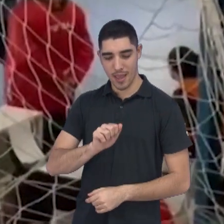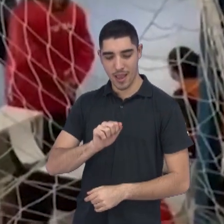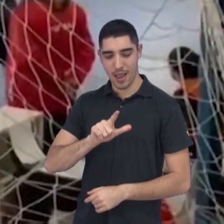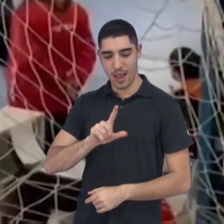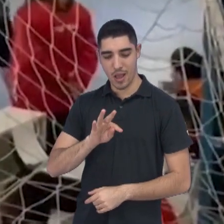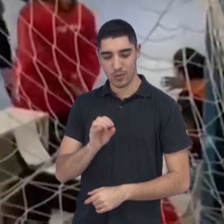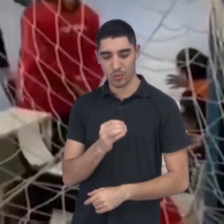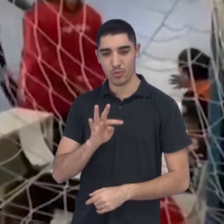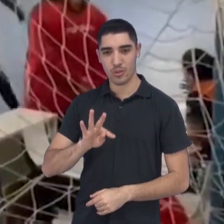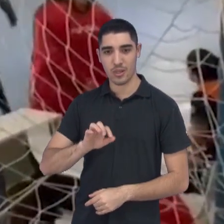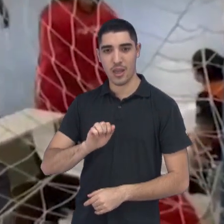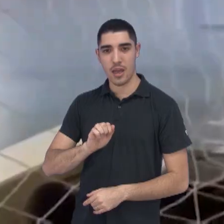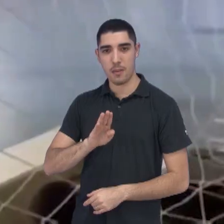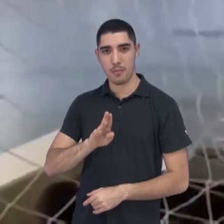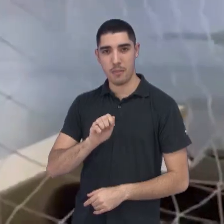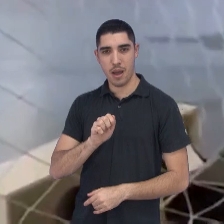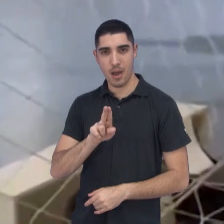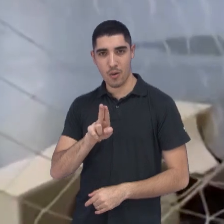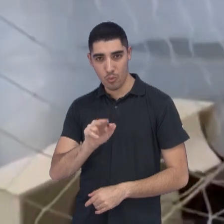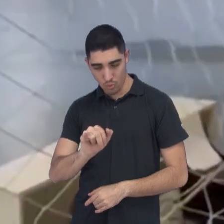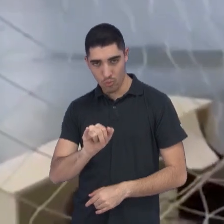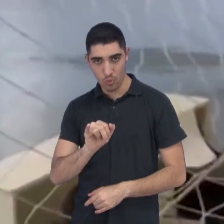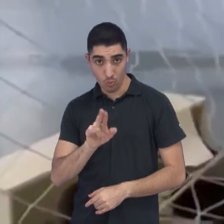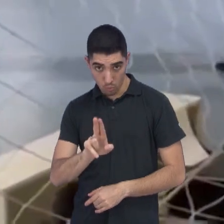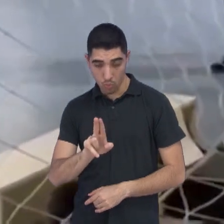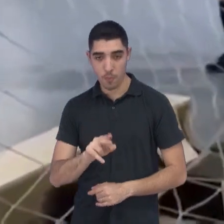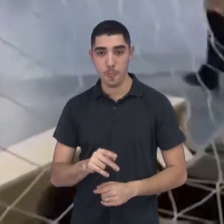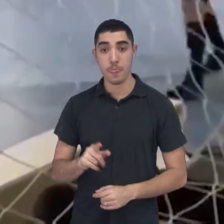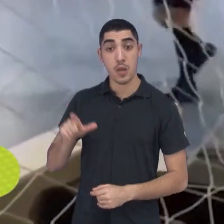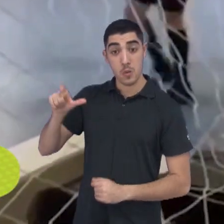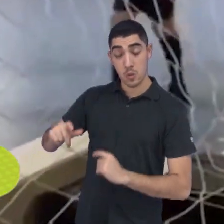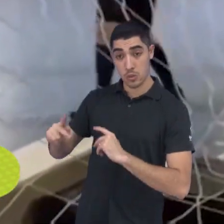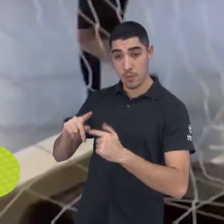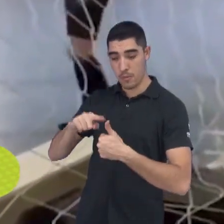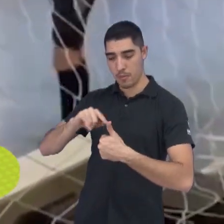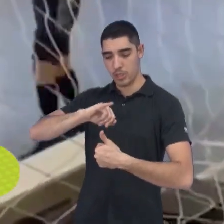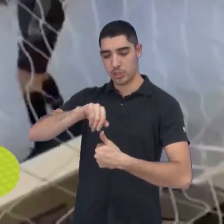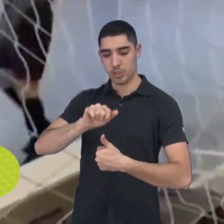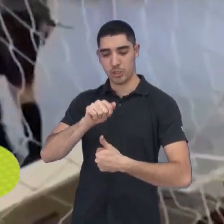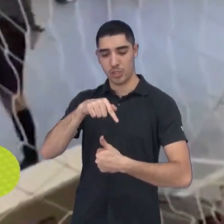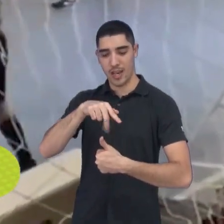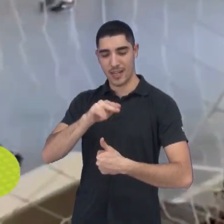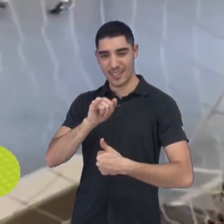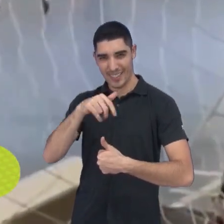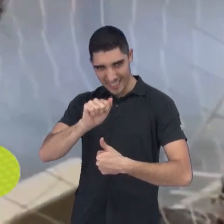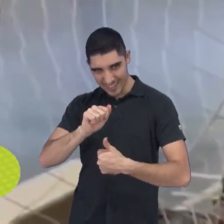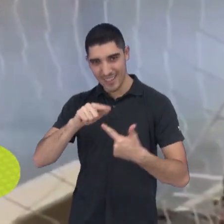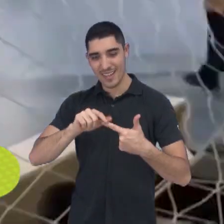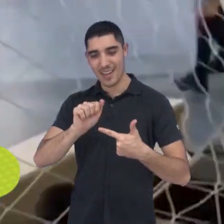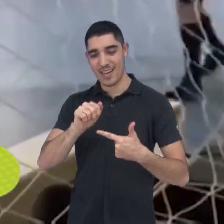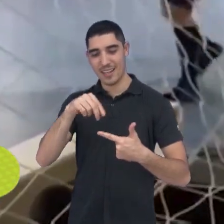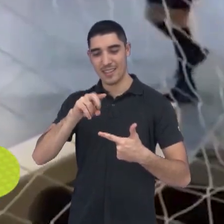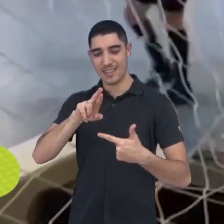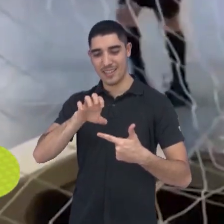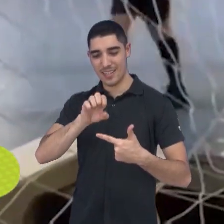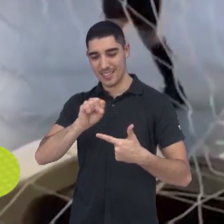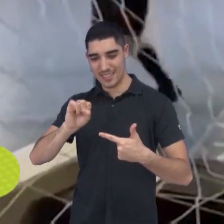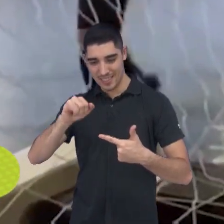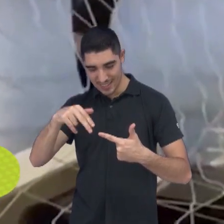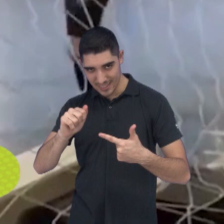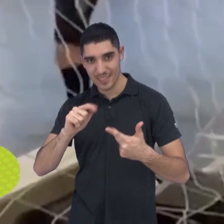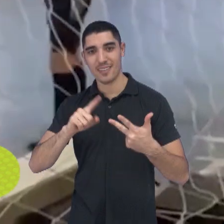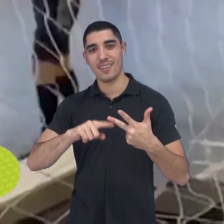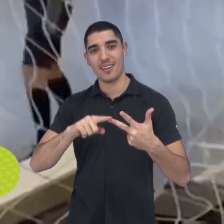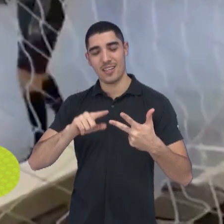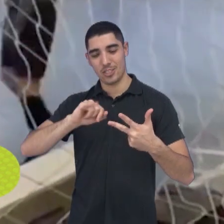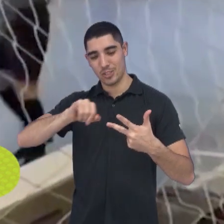do Campeonato Paulista. Os gols do São José foram marcados por Andressinha, Jaquinha, Martinha, tudo Inha, né? E a Rafa. Com o resultado,